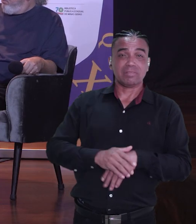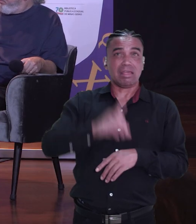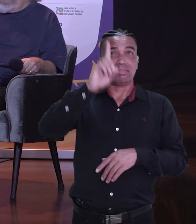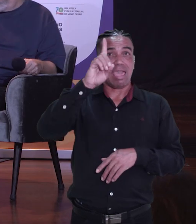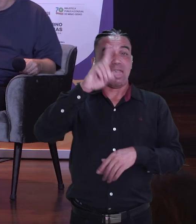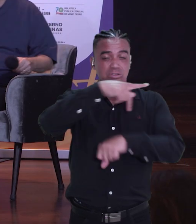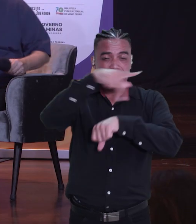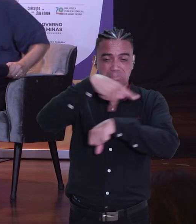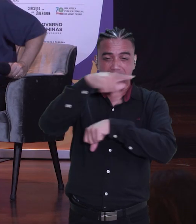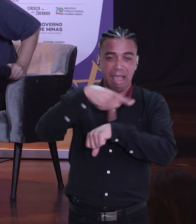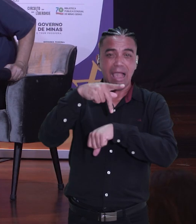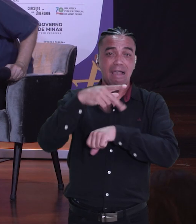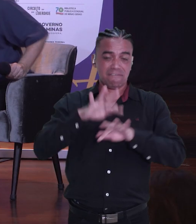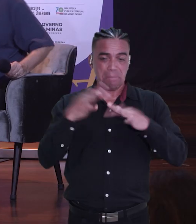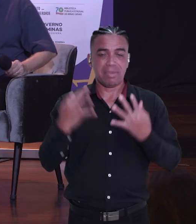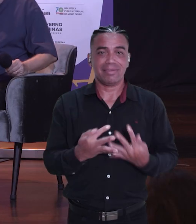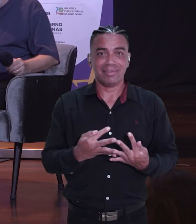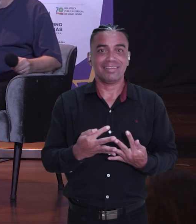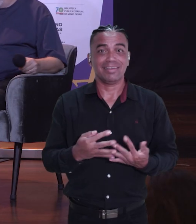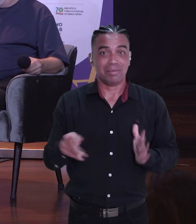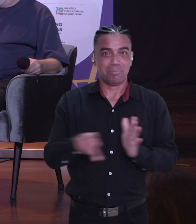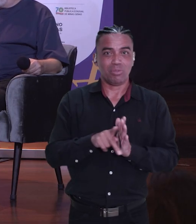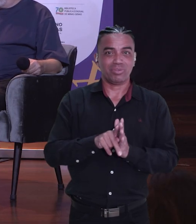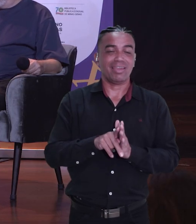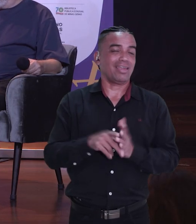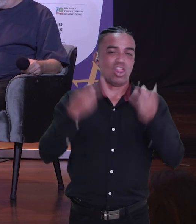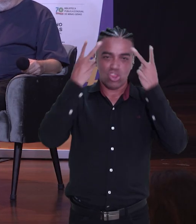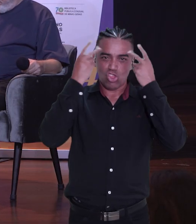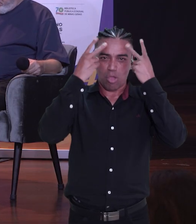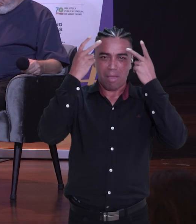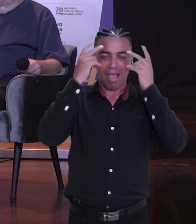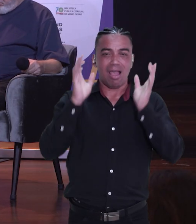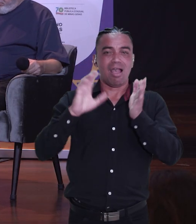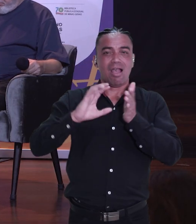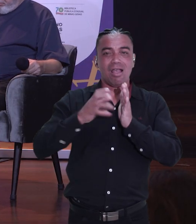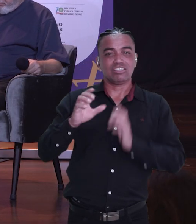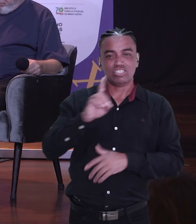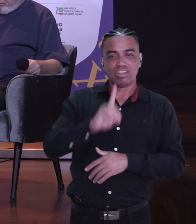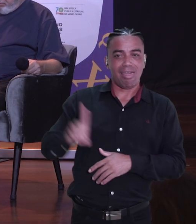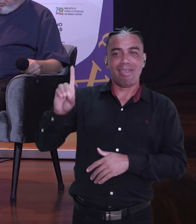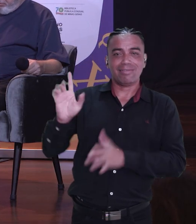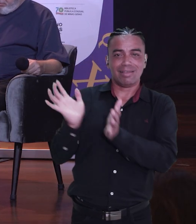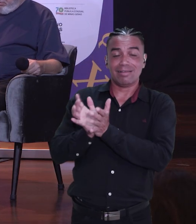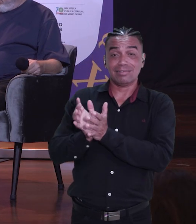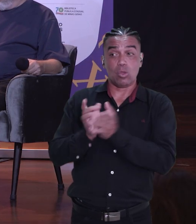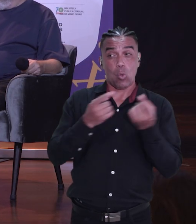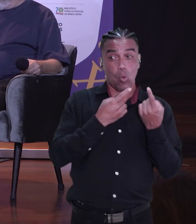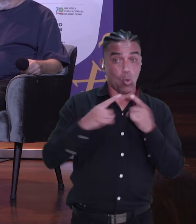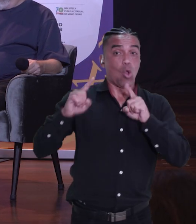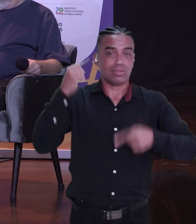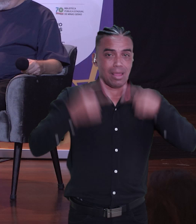família. Enfim, a receita normal, né, da extrema-direita, né, de que primeiro tem que fazer uma campanha brutal